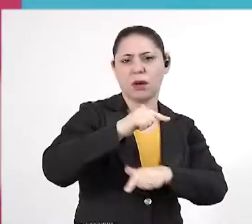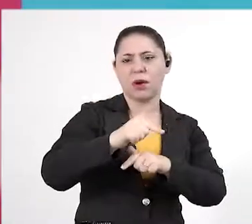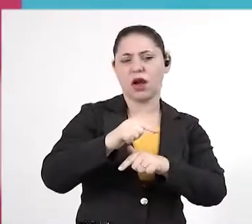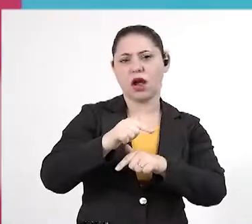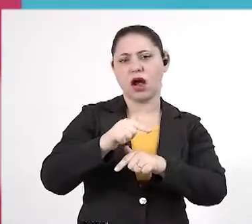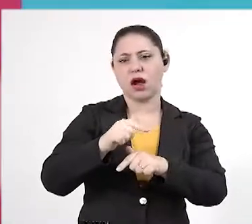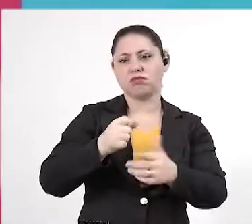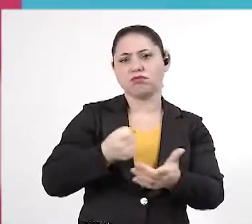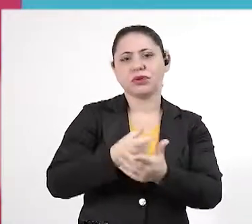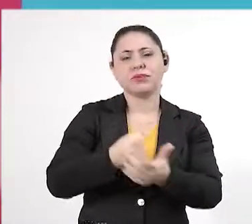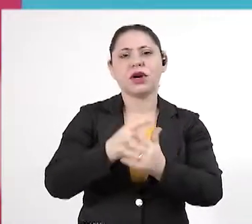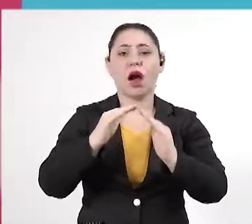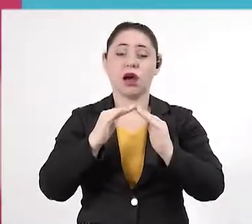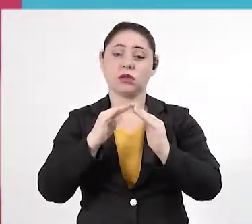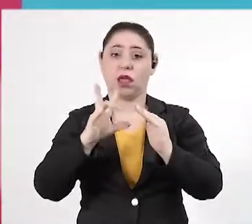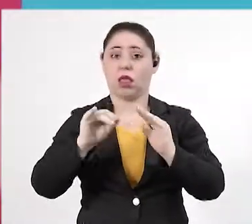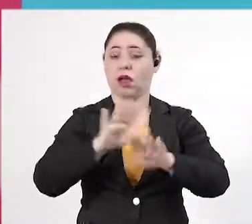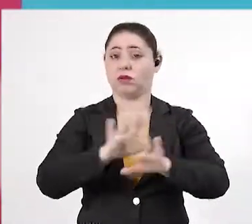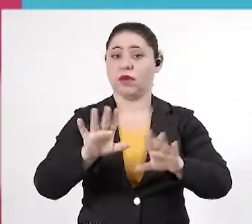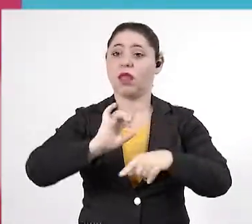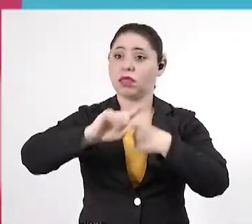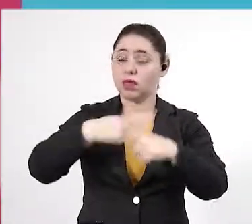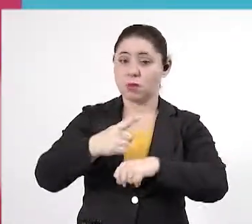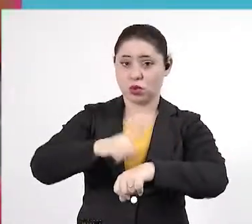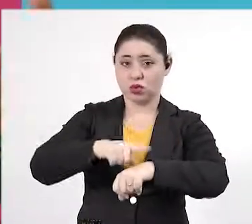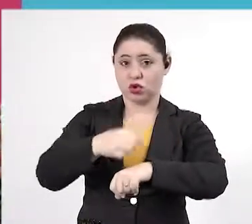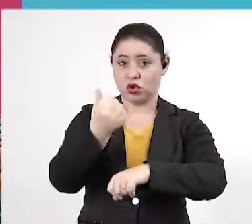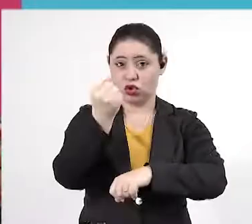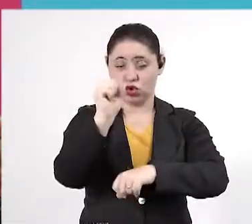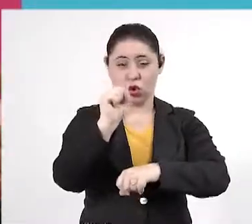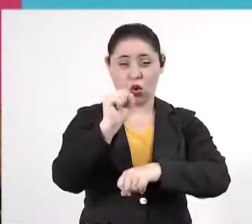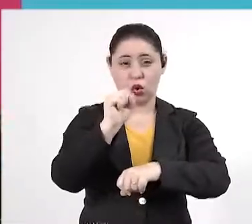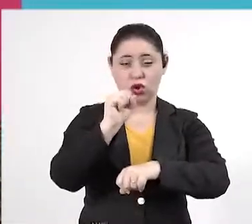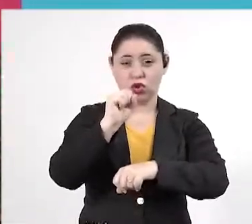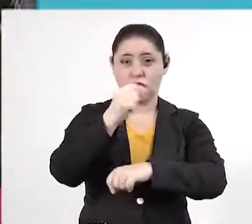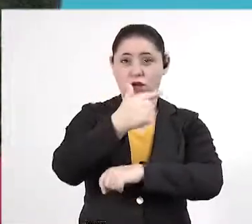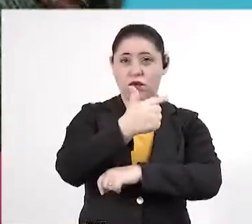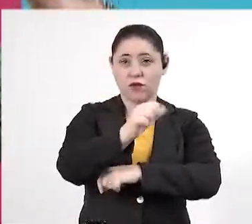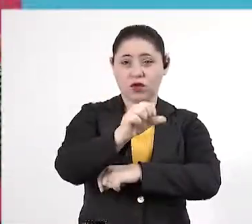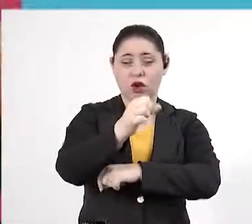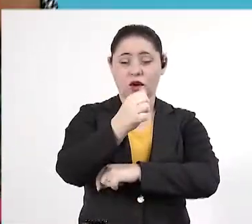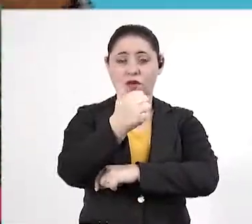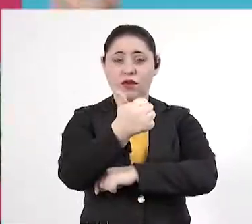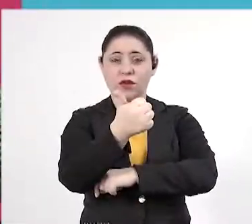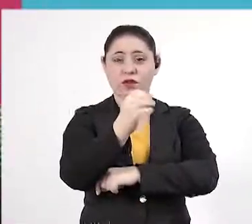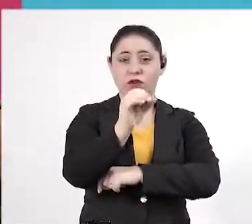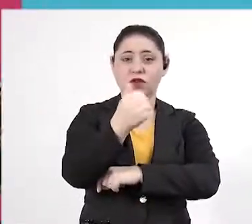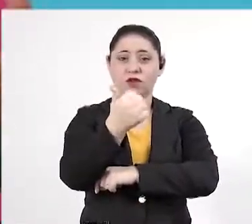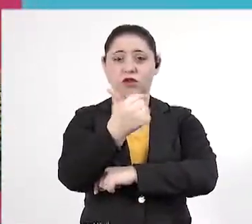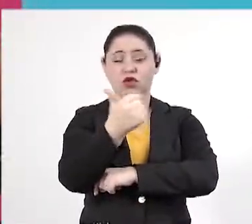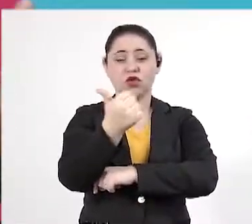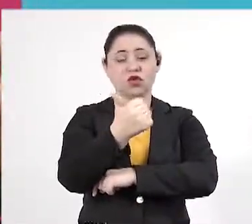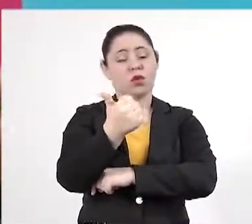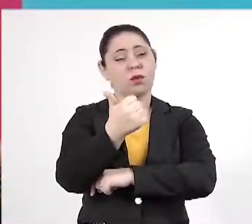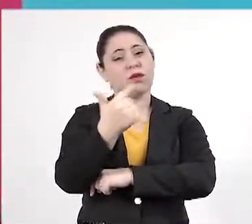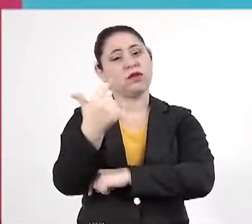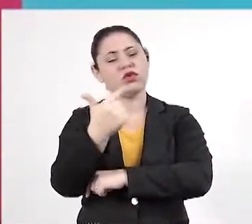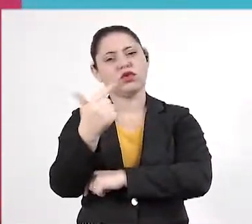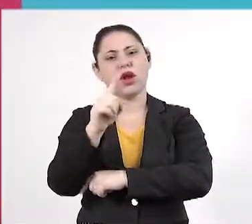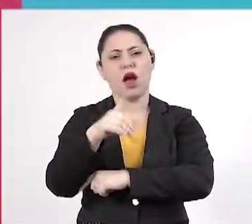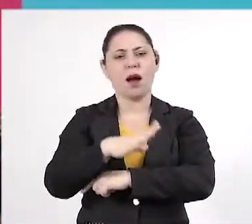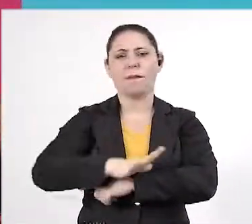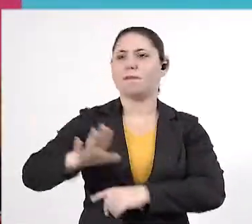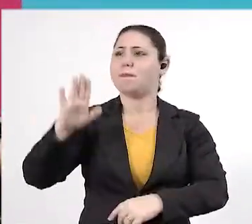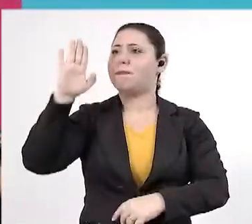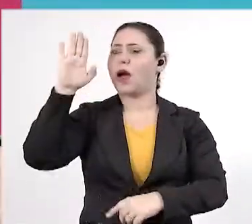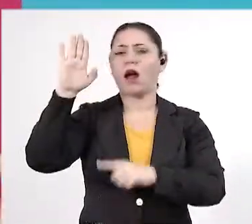não param de contribuir no sustento da sua casa. Aí é depois das 18 horas, 19, 20, 21, 22, que eles vão trabalhar com a